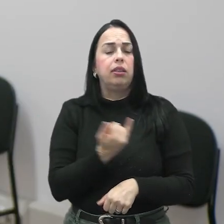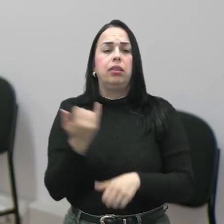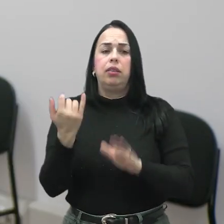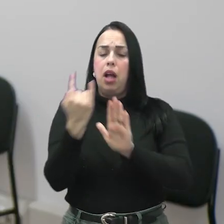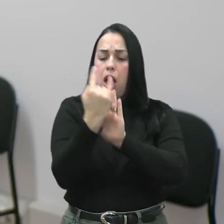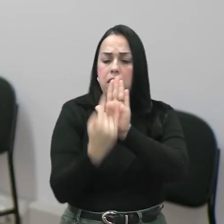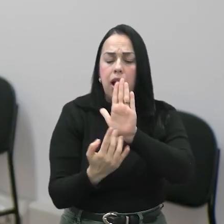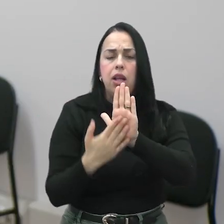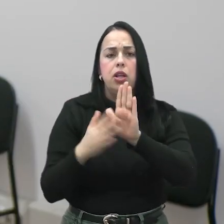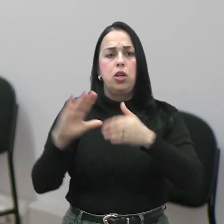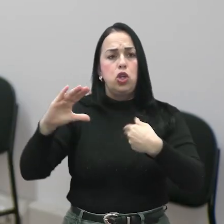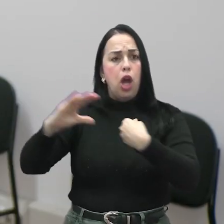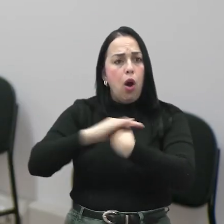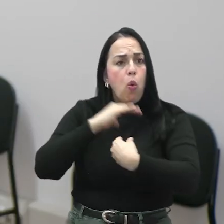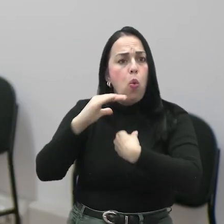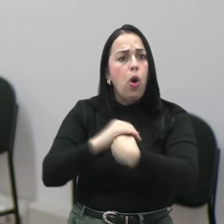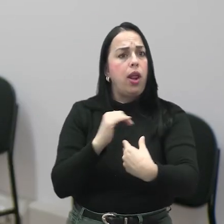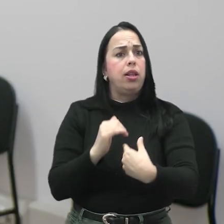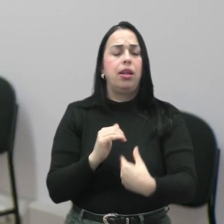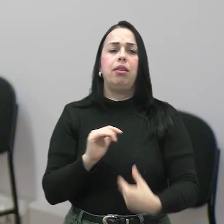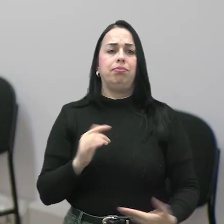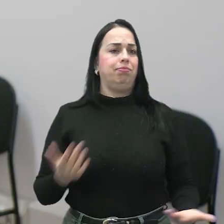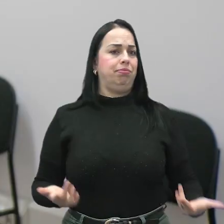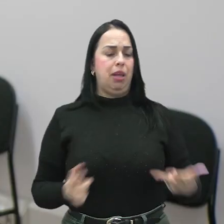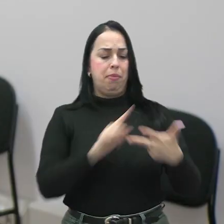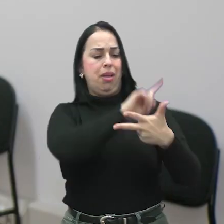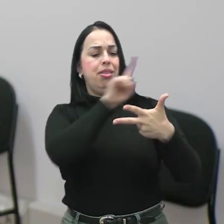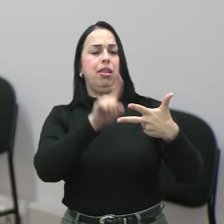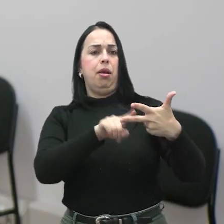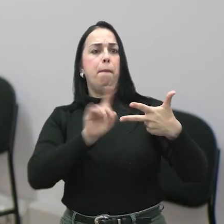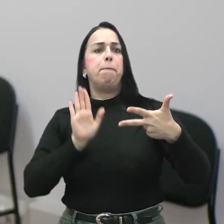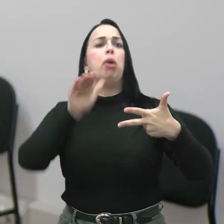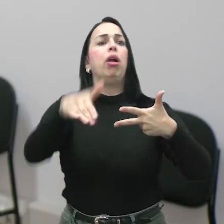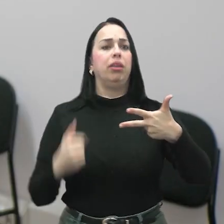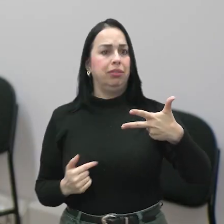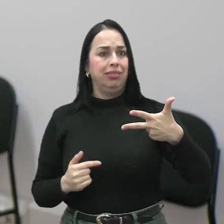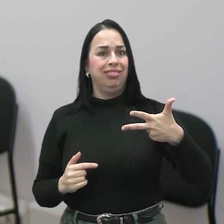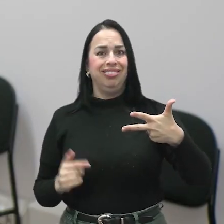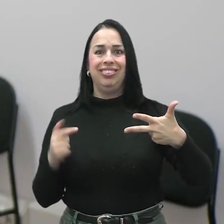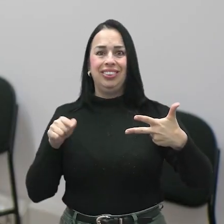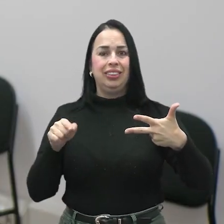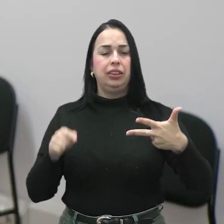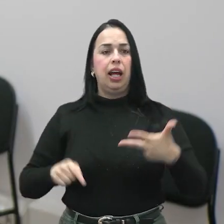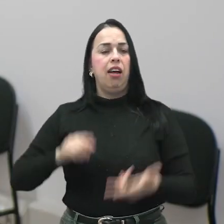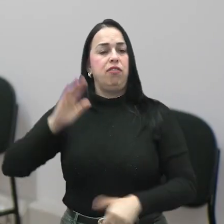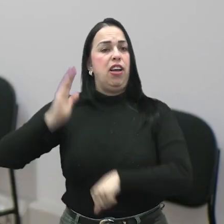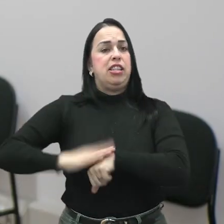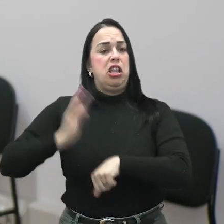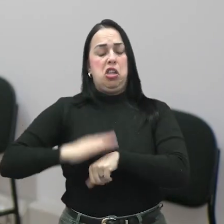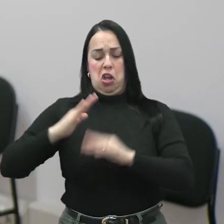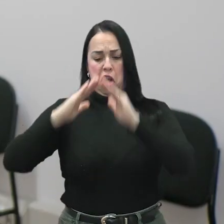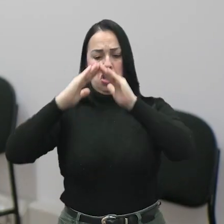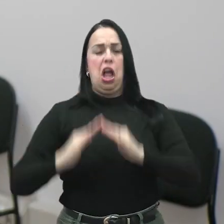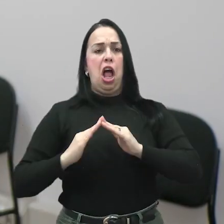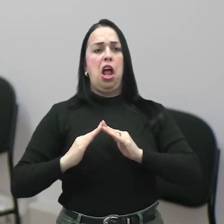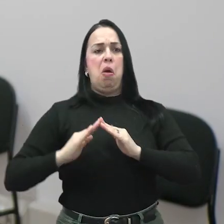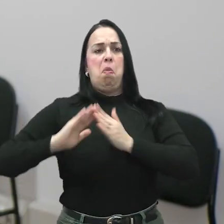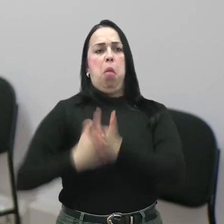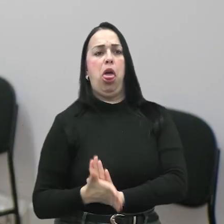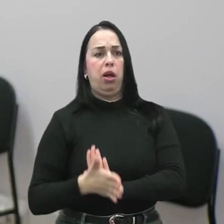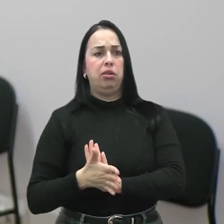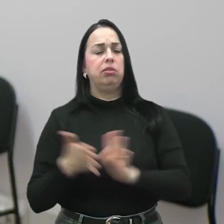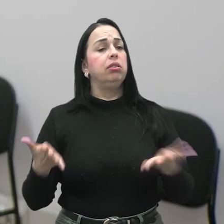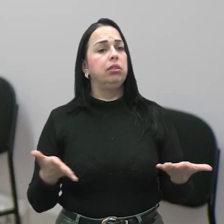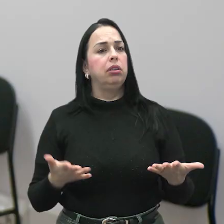quê? Notificar e orientar o munícipe. Não, ela está já fazendo o papel de execução e de